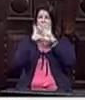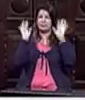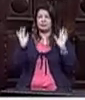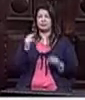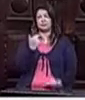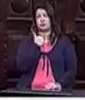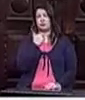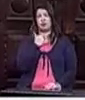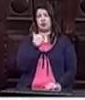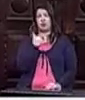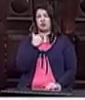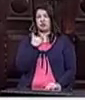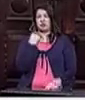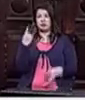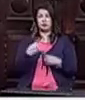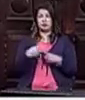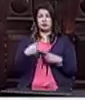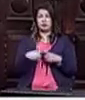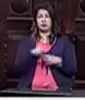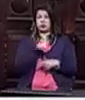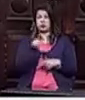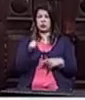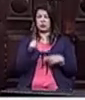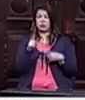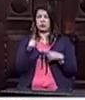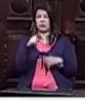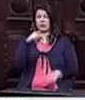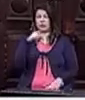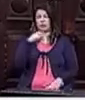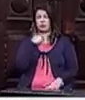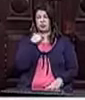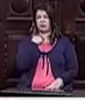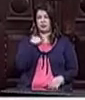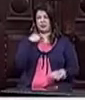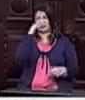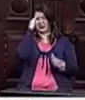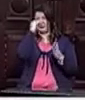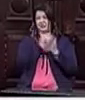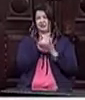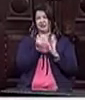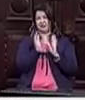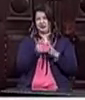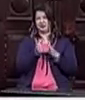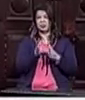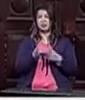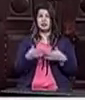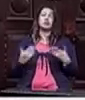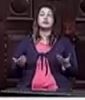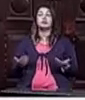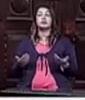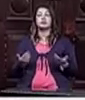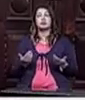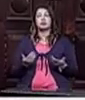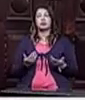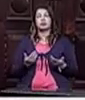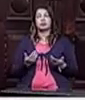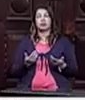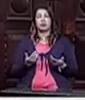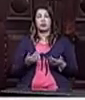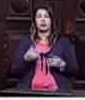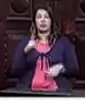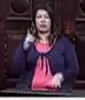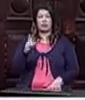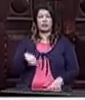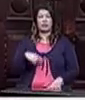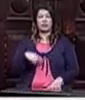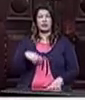ser transparente, porque senão podem seguir o exemplo do Cabral e acabar onde ele acabou. Não permite a transparência. É